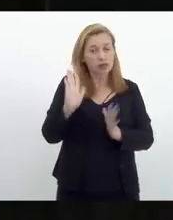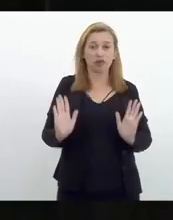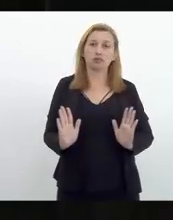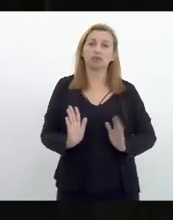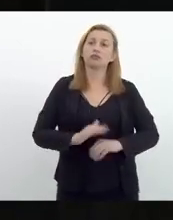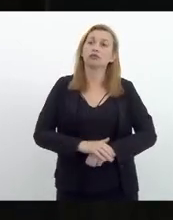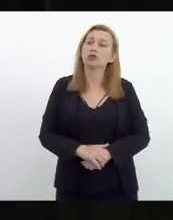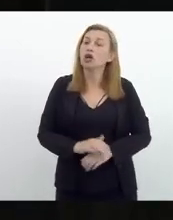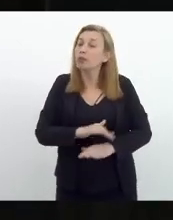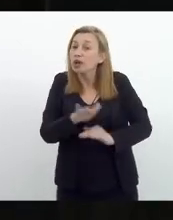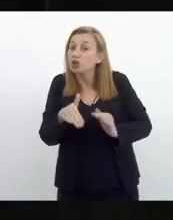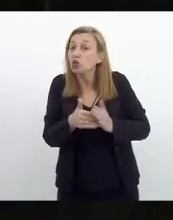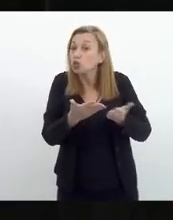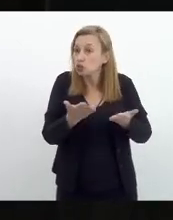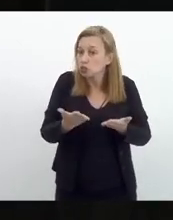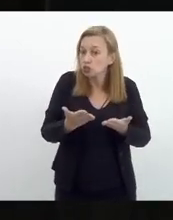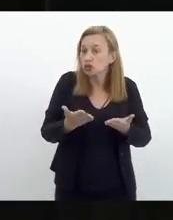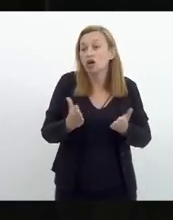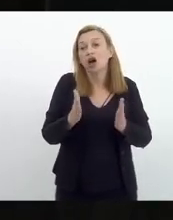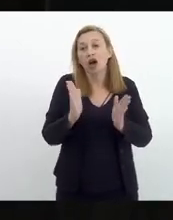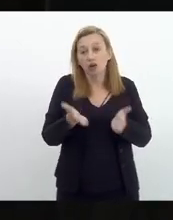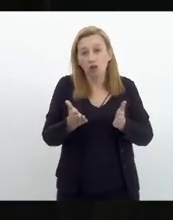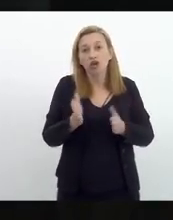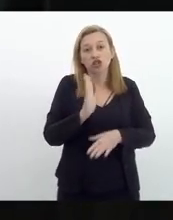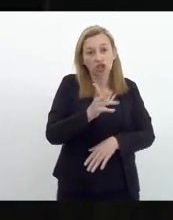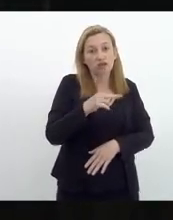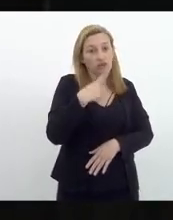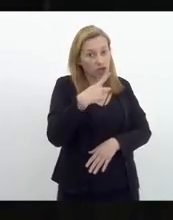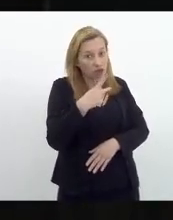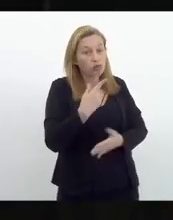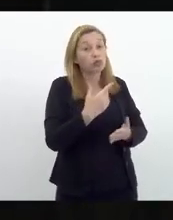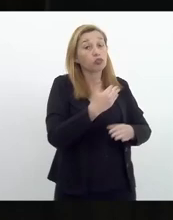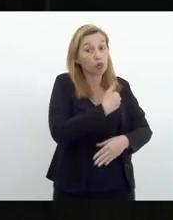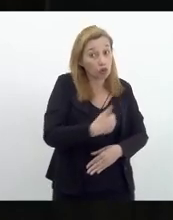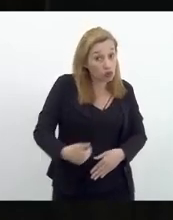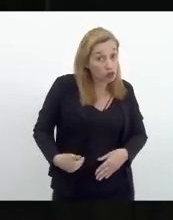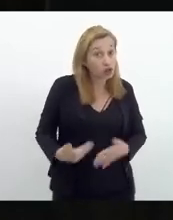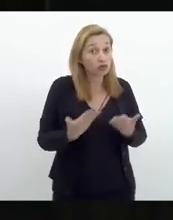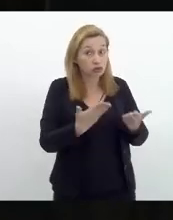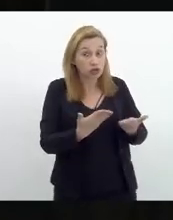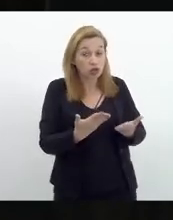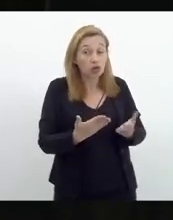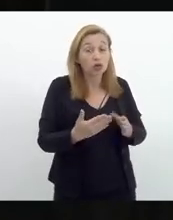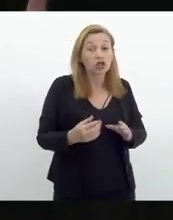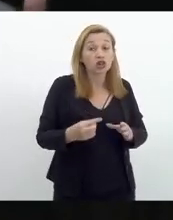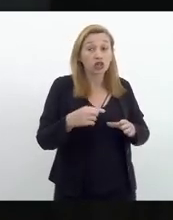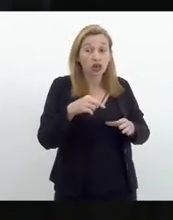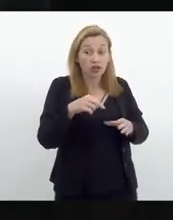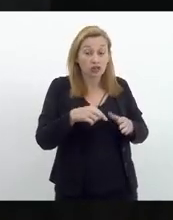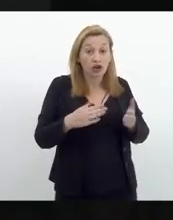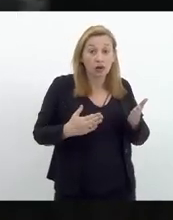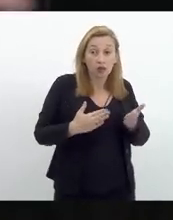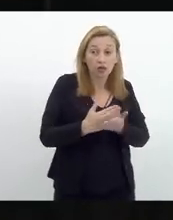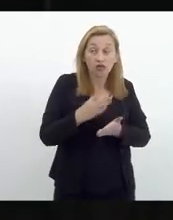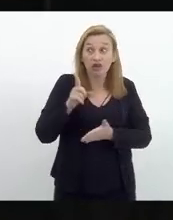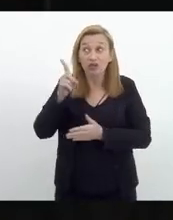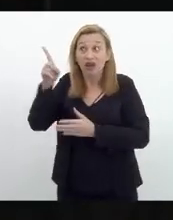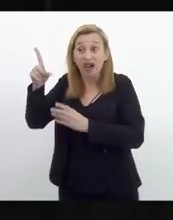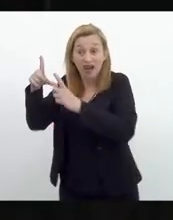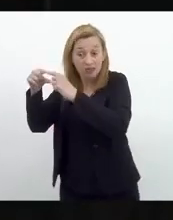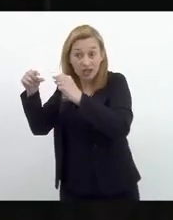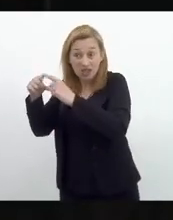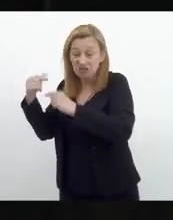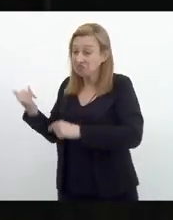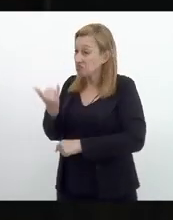para todo mundo agora mesmo eu falei para o governo o que veio daqui o que foi aprovado lá em Brasília pouco